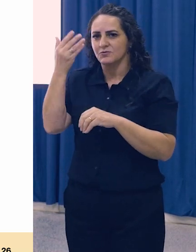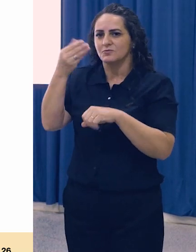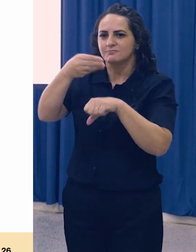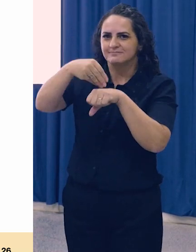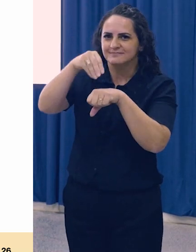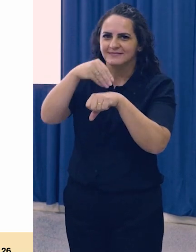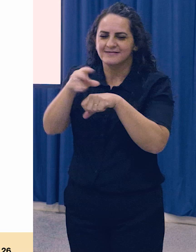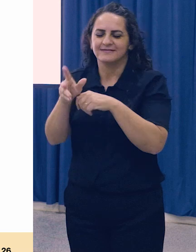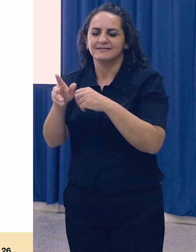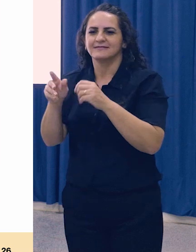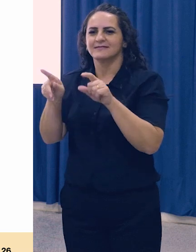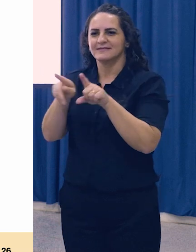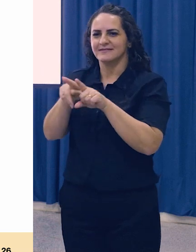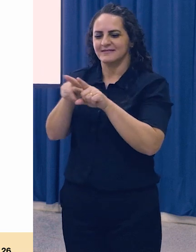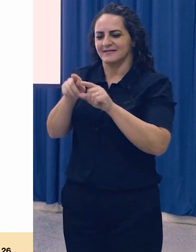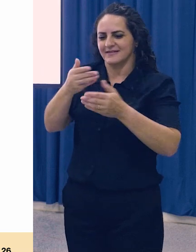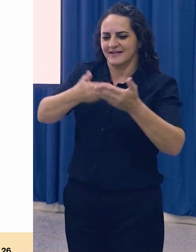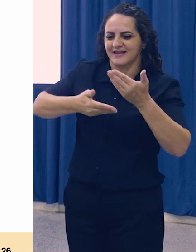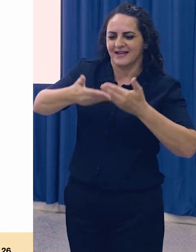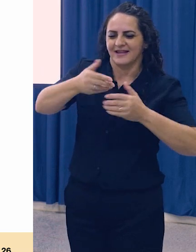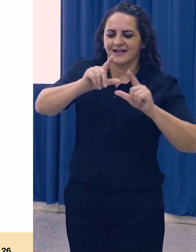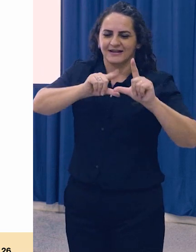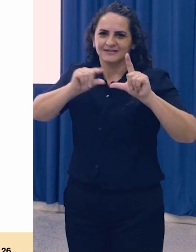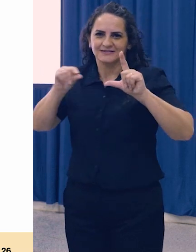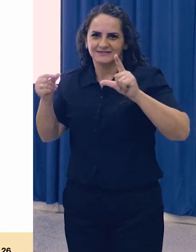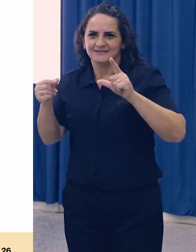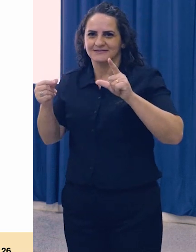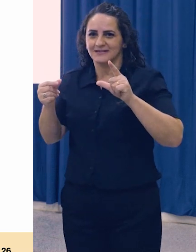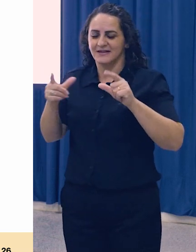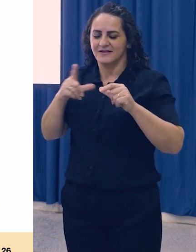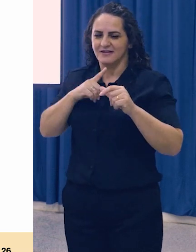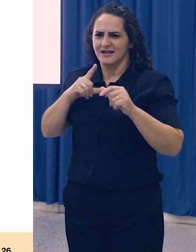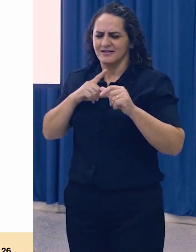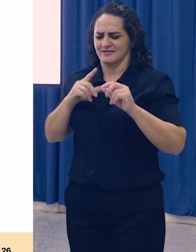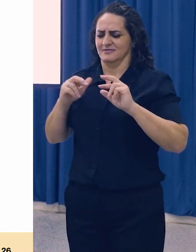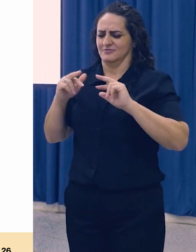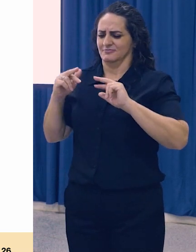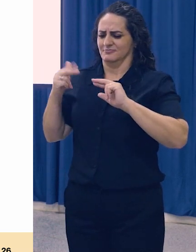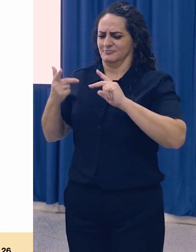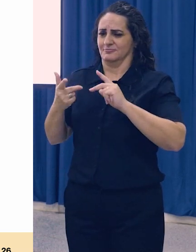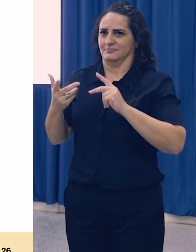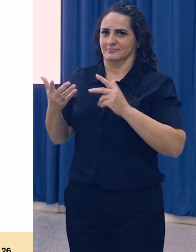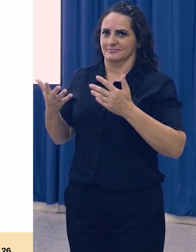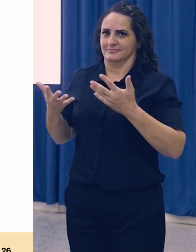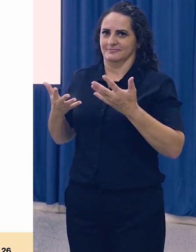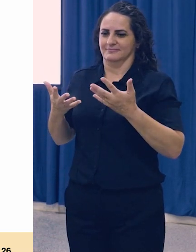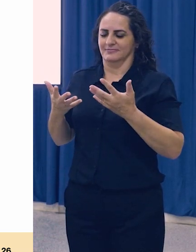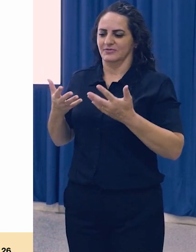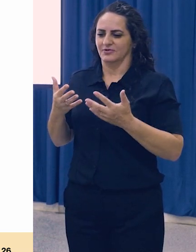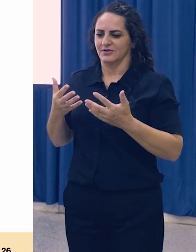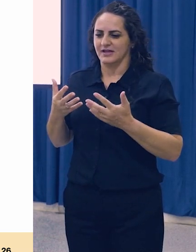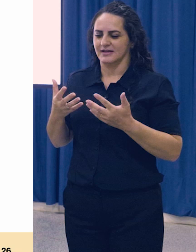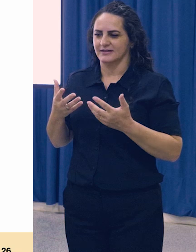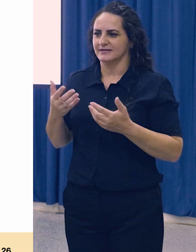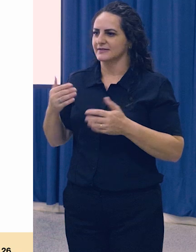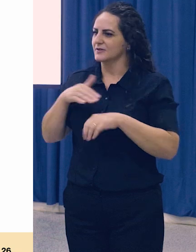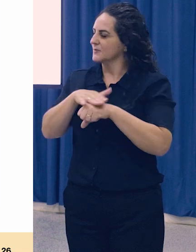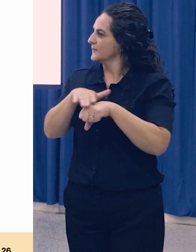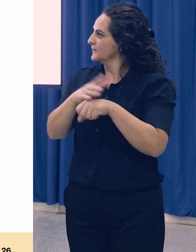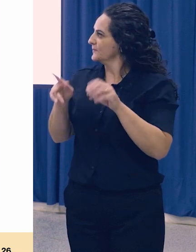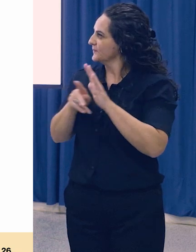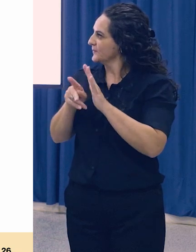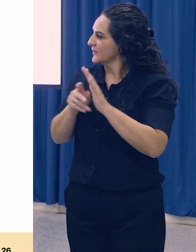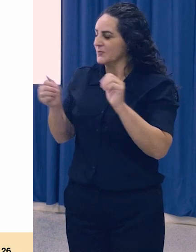Netflix vai responder, e vai gerar todo aquele buzz, burburinho em torno da série,